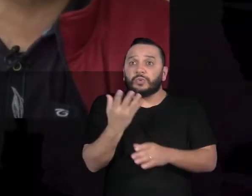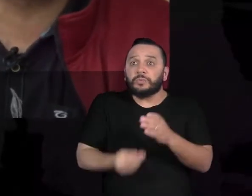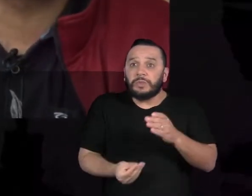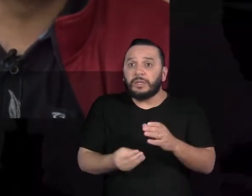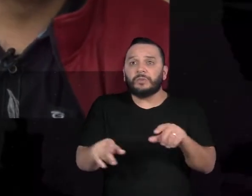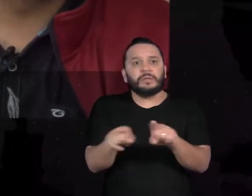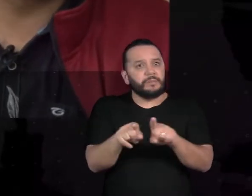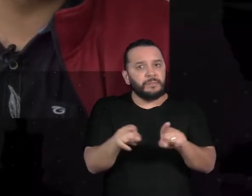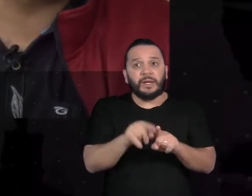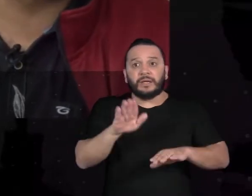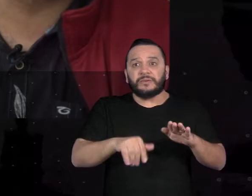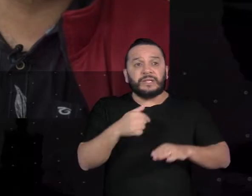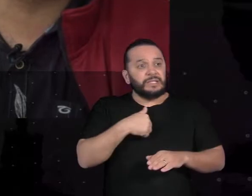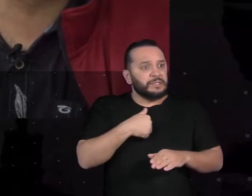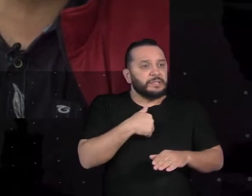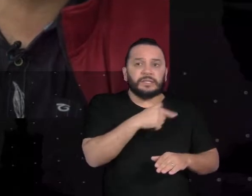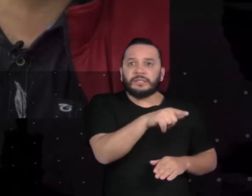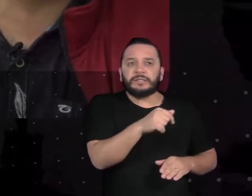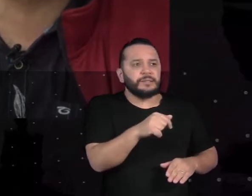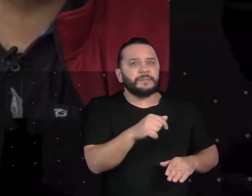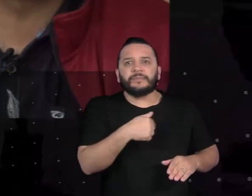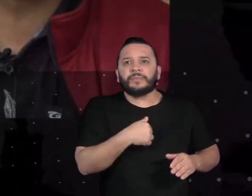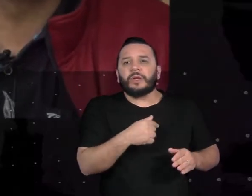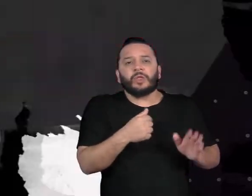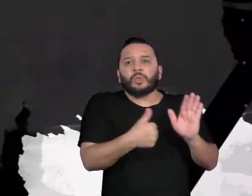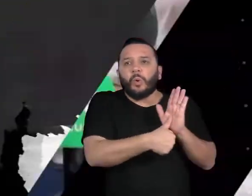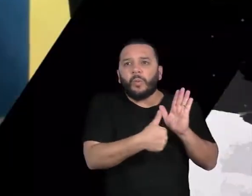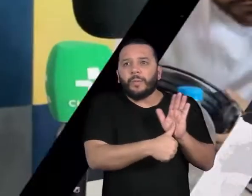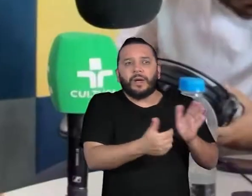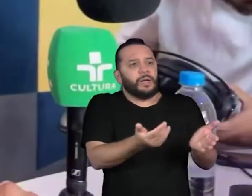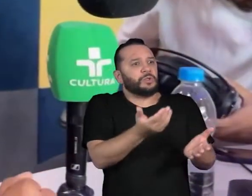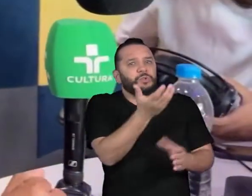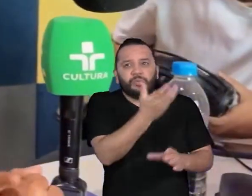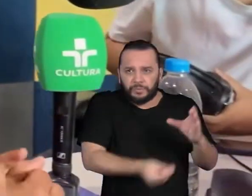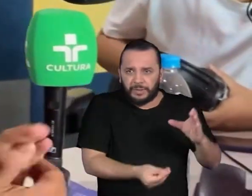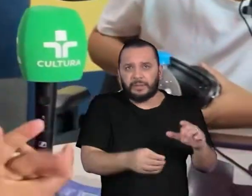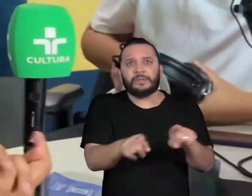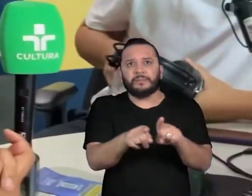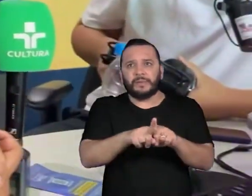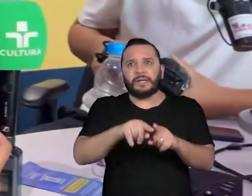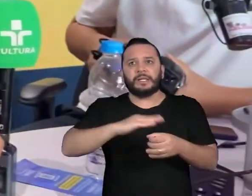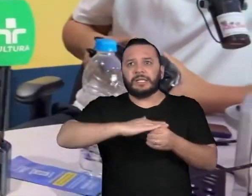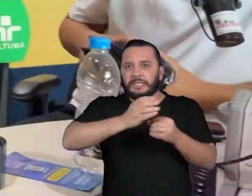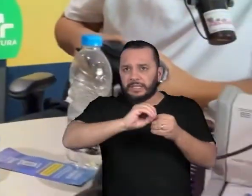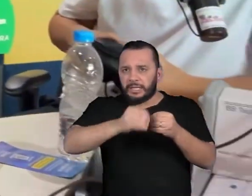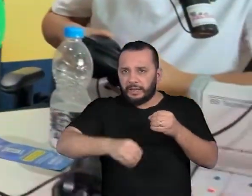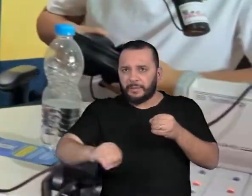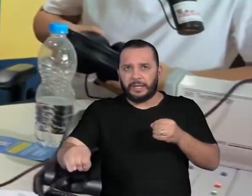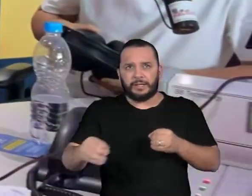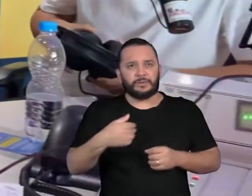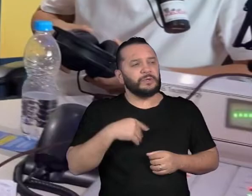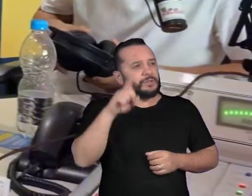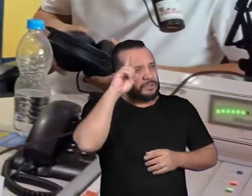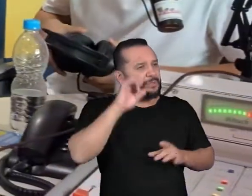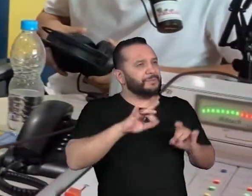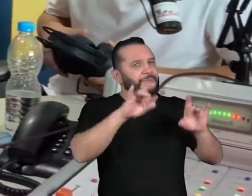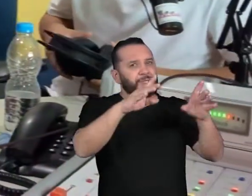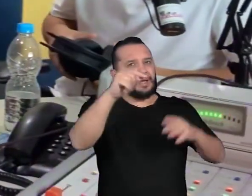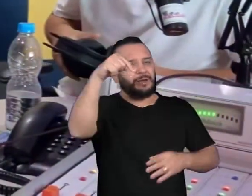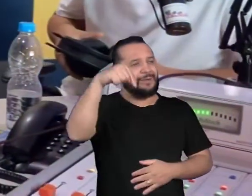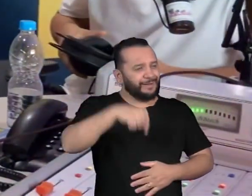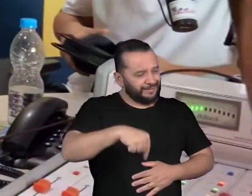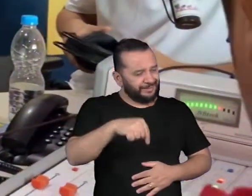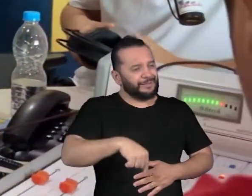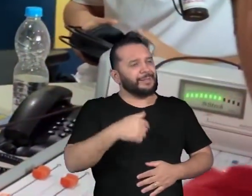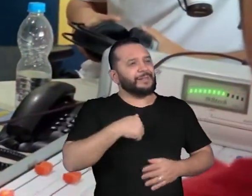pessoas trazem para a gente, como a questão do saneamento básico, por exemplo, né? Dia super especial aqui na nossa rádio comunitária, na nossa comunidade aqui,